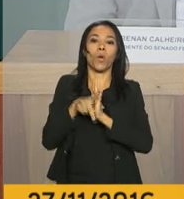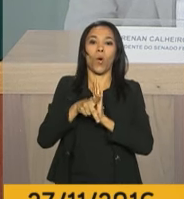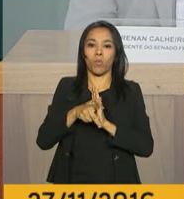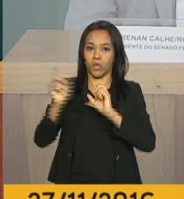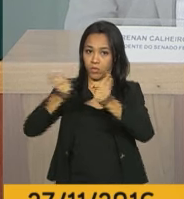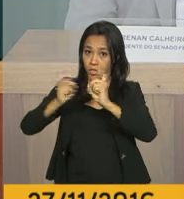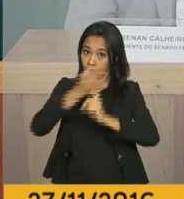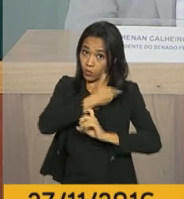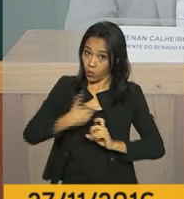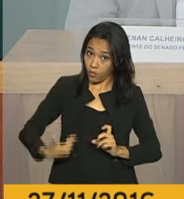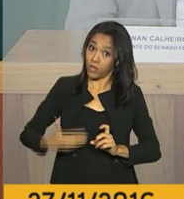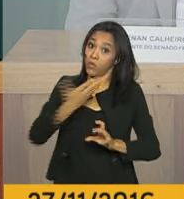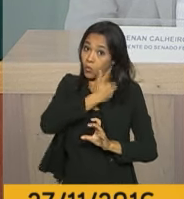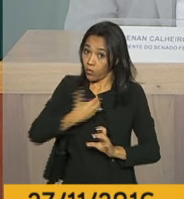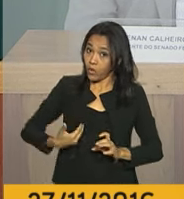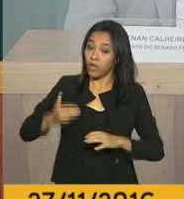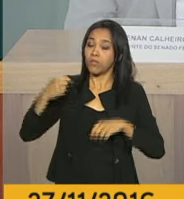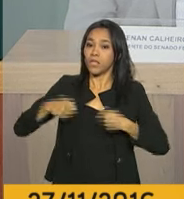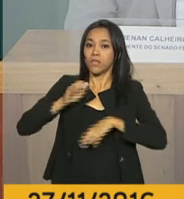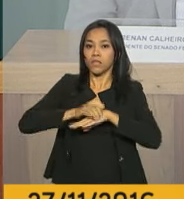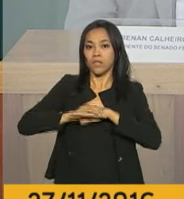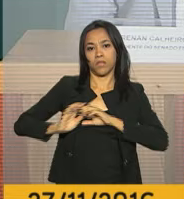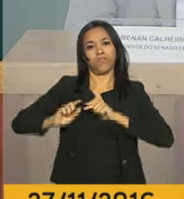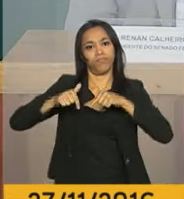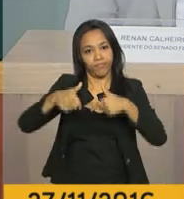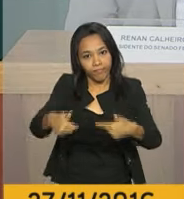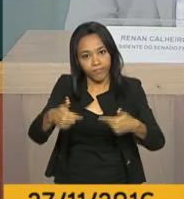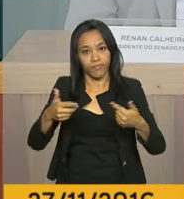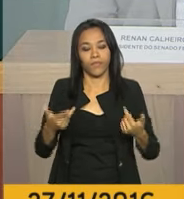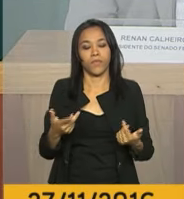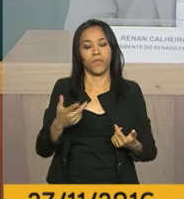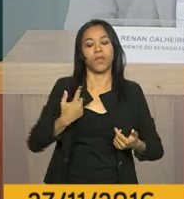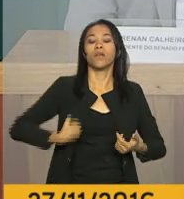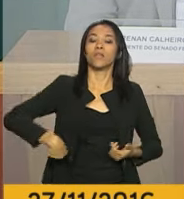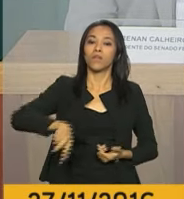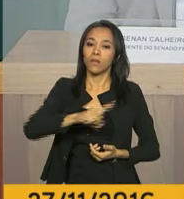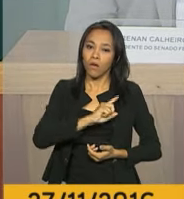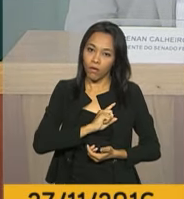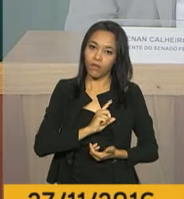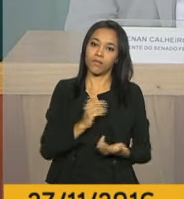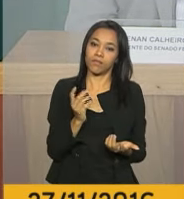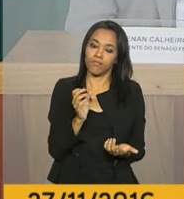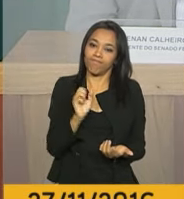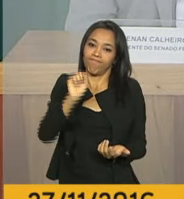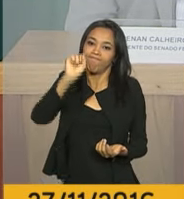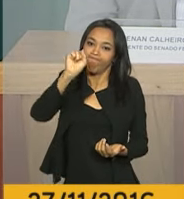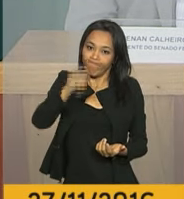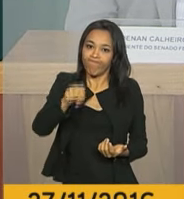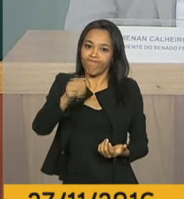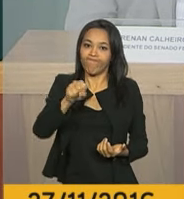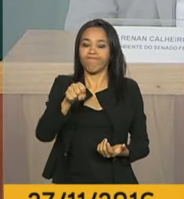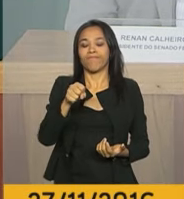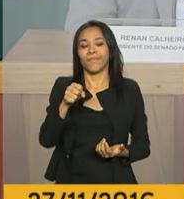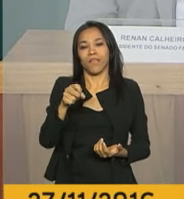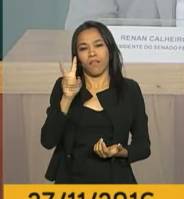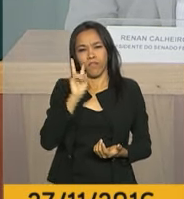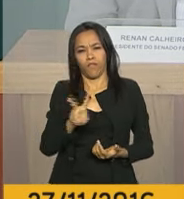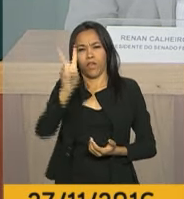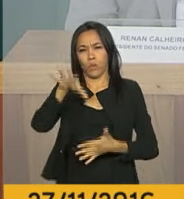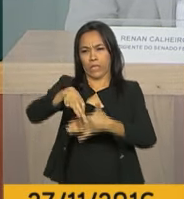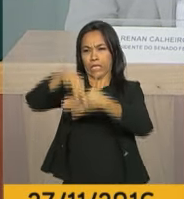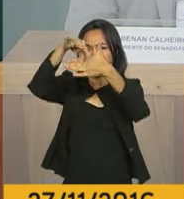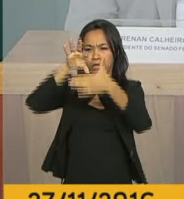entrar vigorosamente. E não é sem razão que institucionalmente prevê-se até a figura do líder